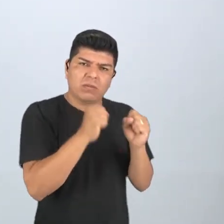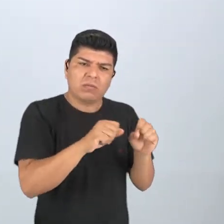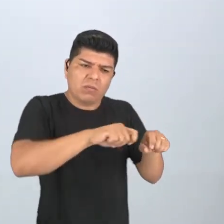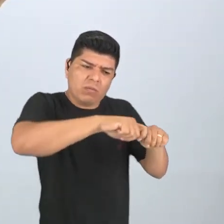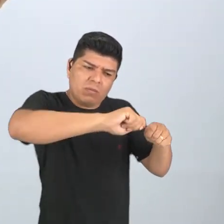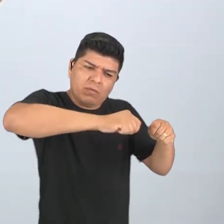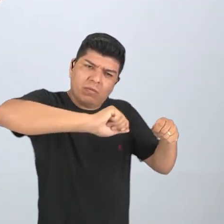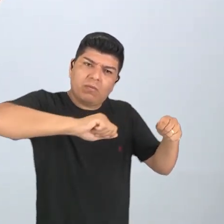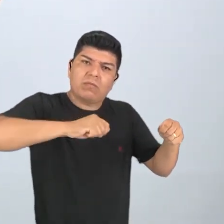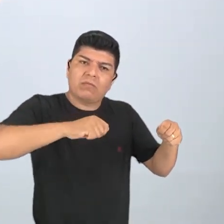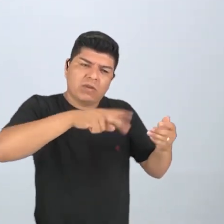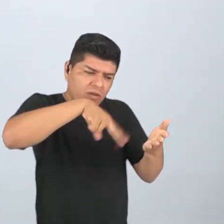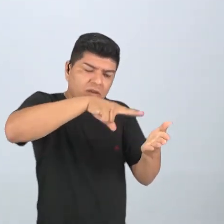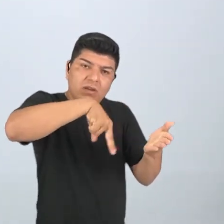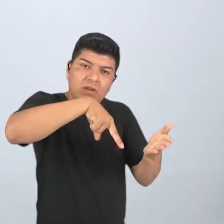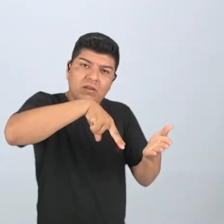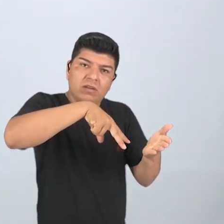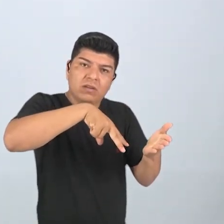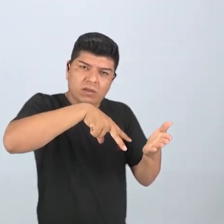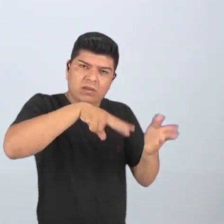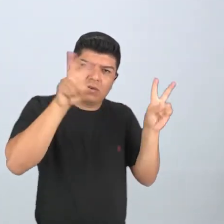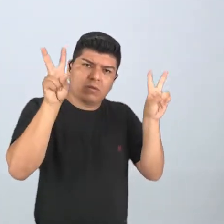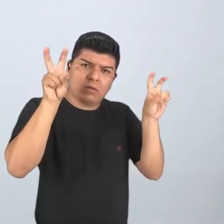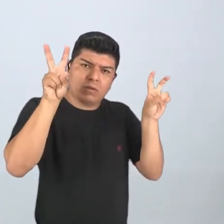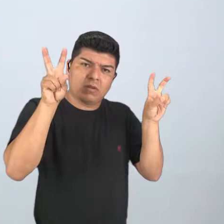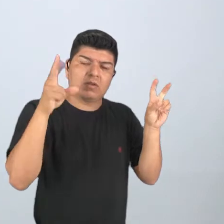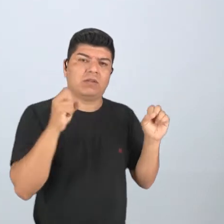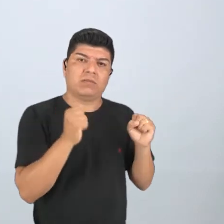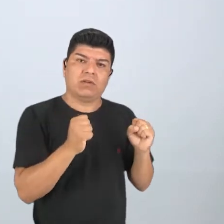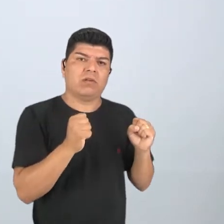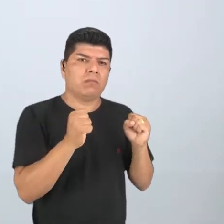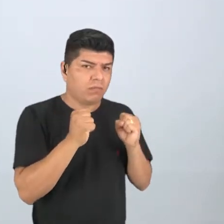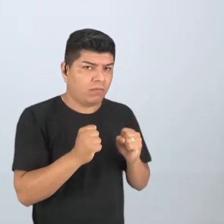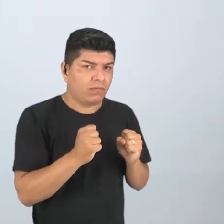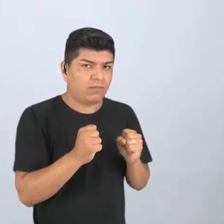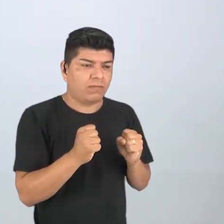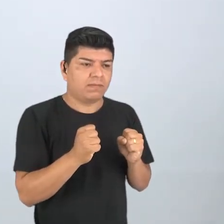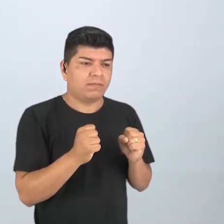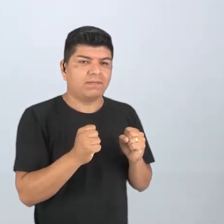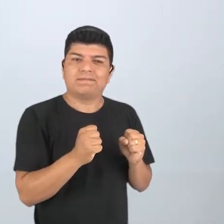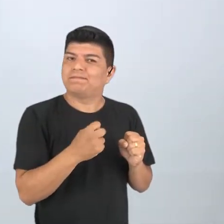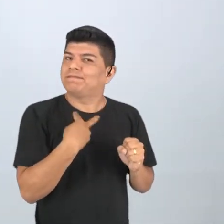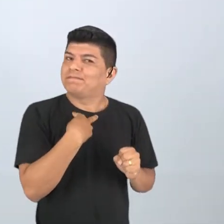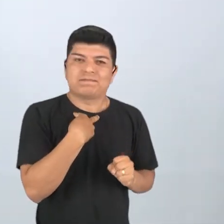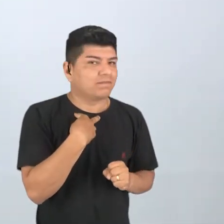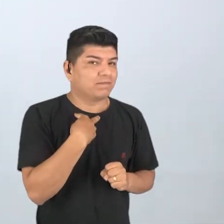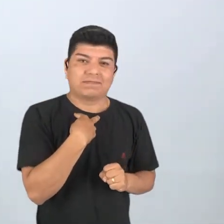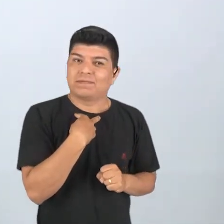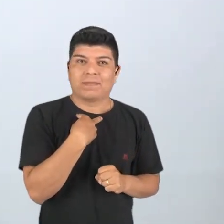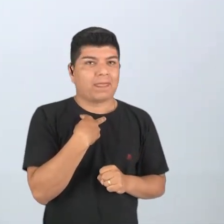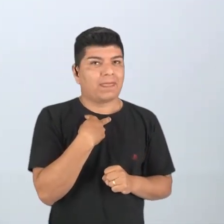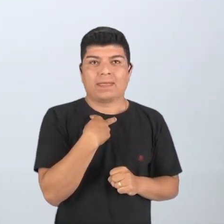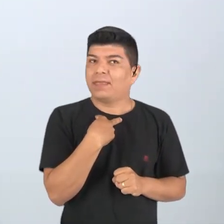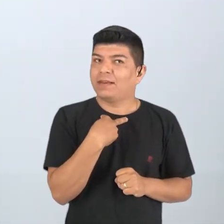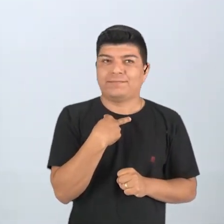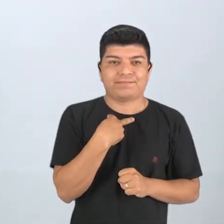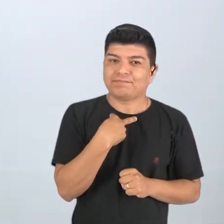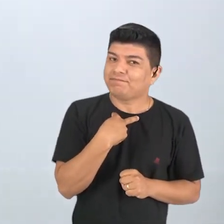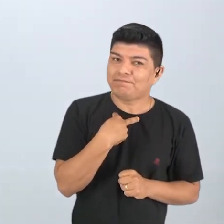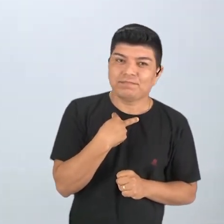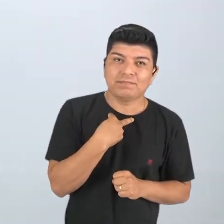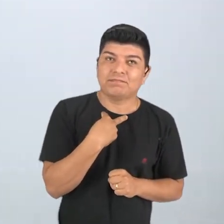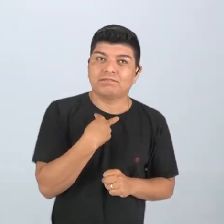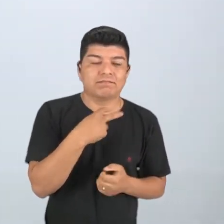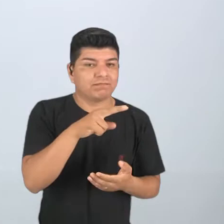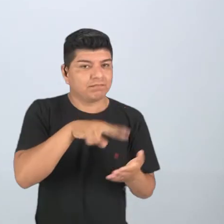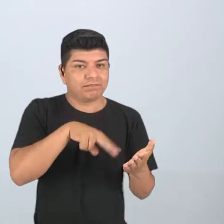abrir e ler? Hã? Pode? Não, você não pode abrir uma carta da